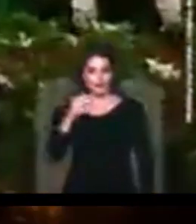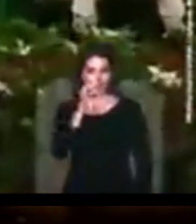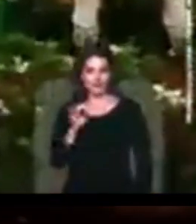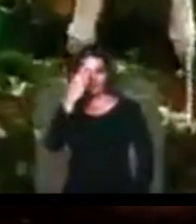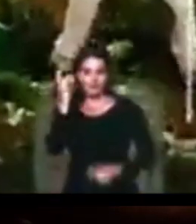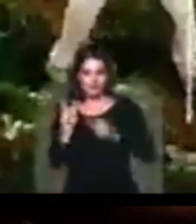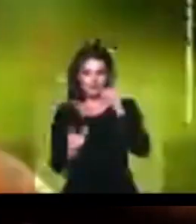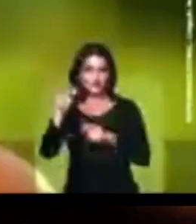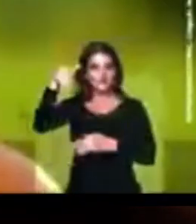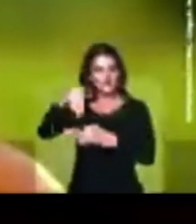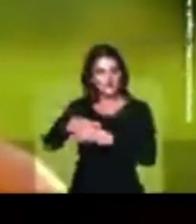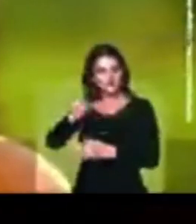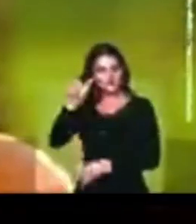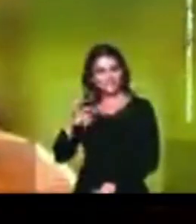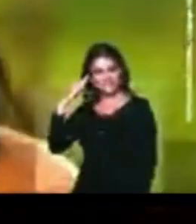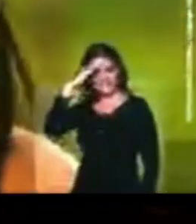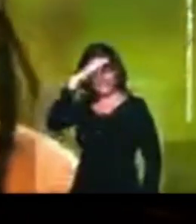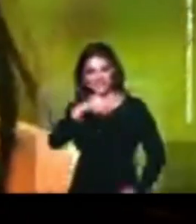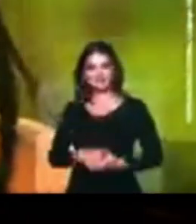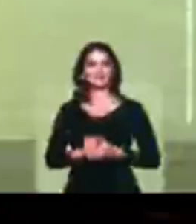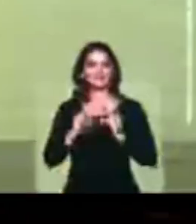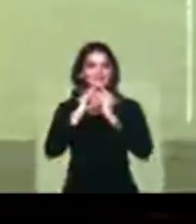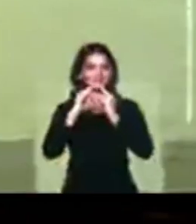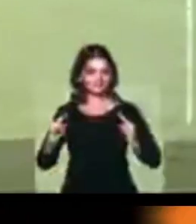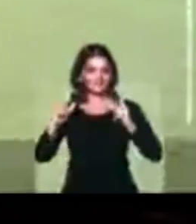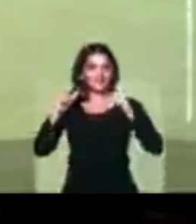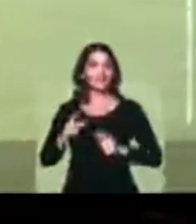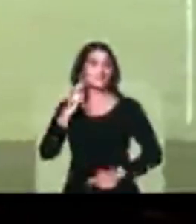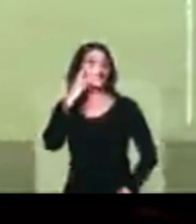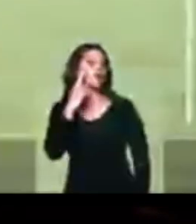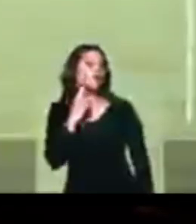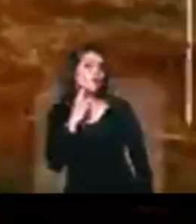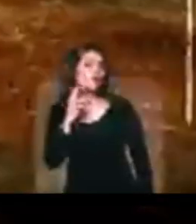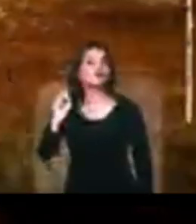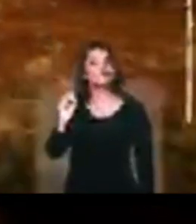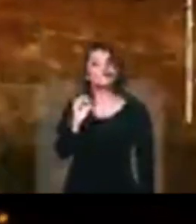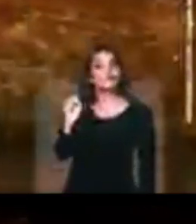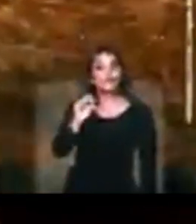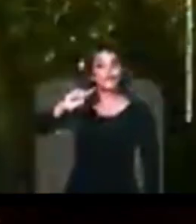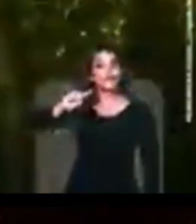92,2% de pessoas votaram Bolsonaro. Em Agnel Divino, em Rondônia,